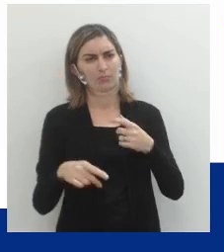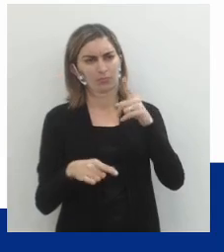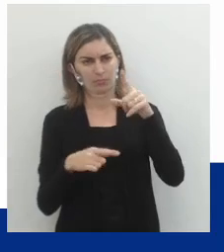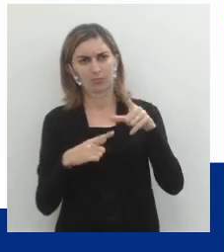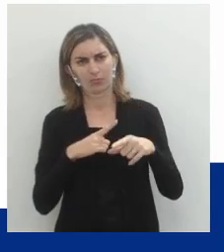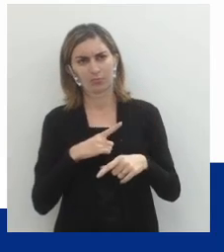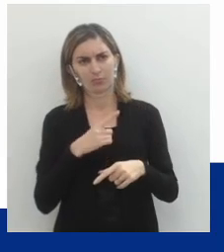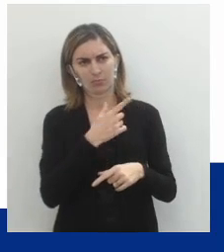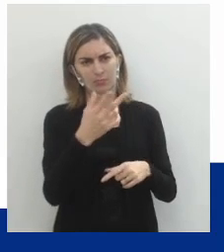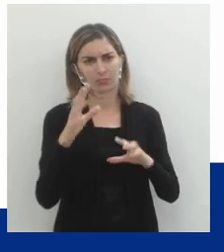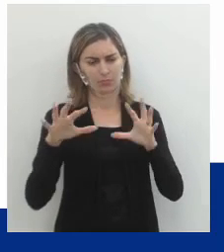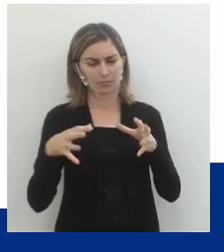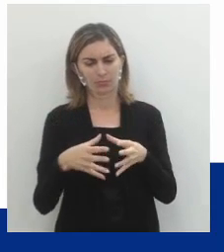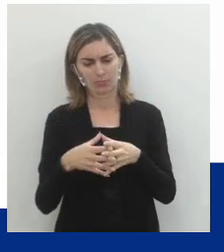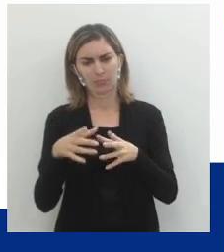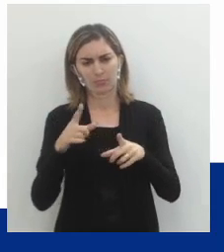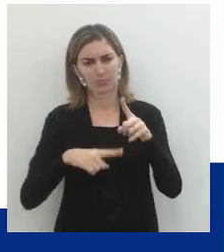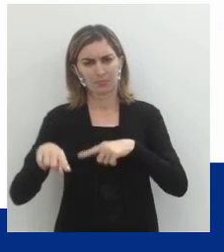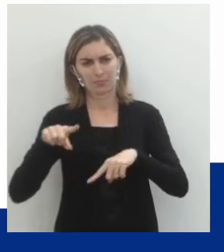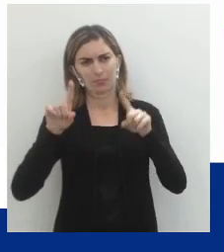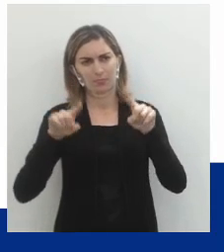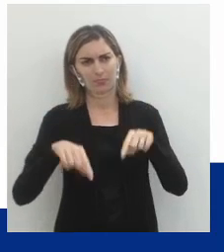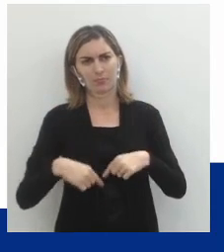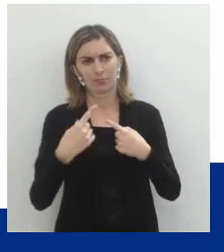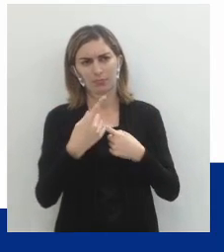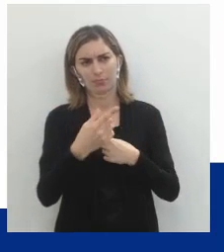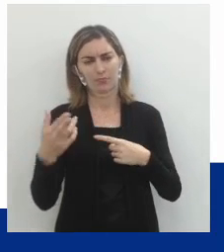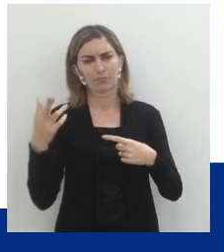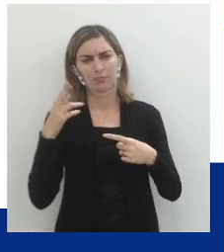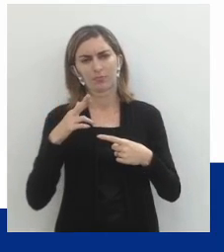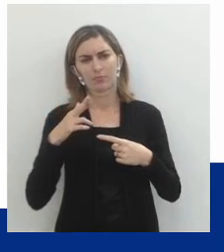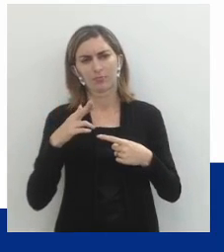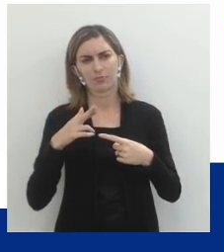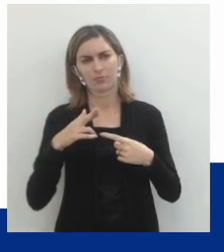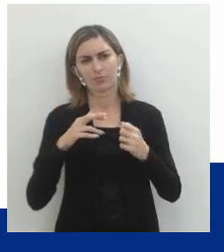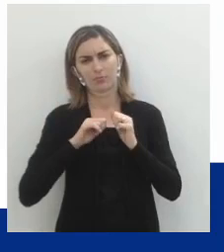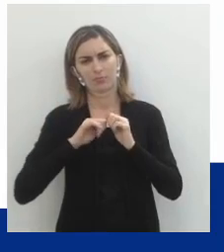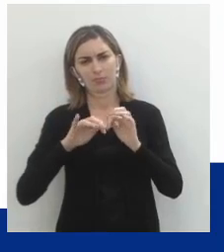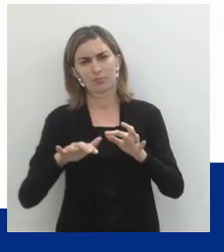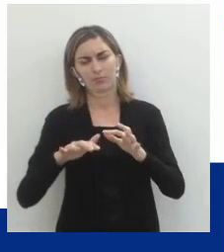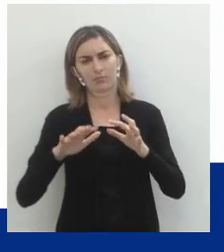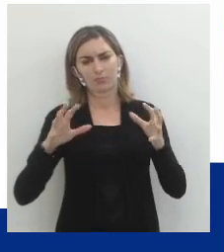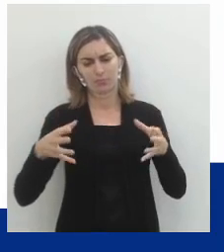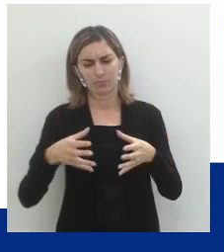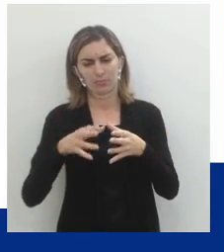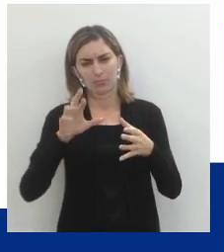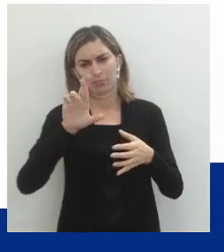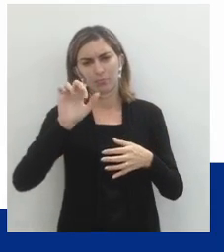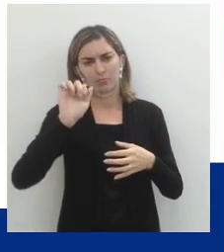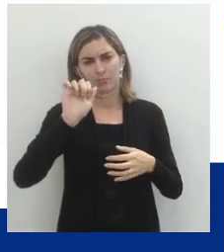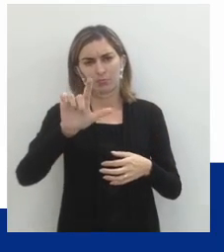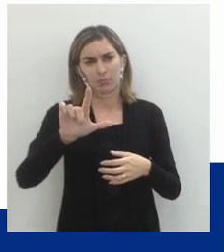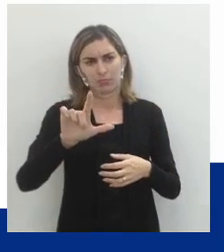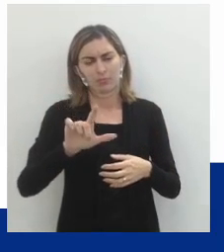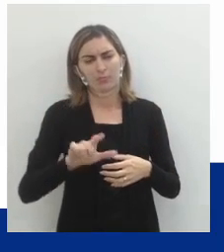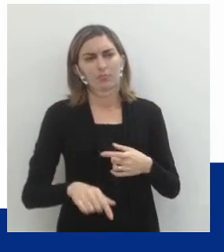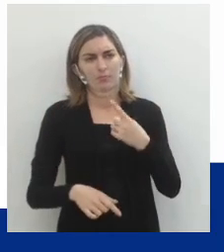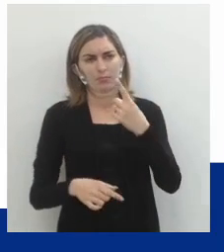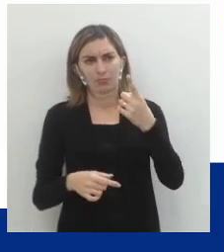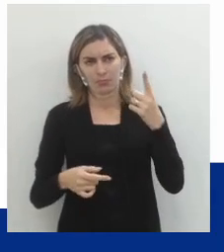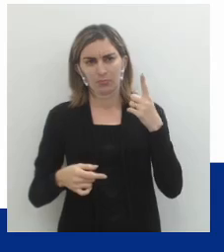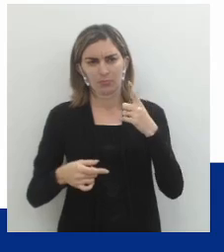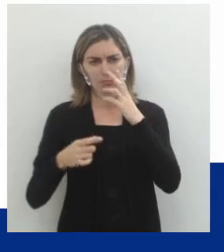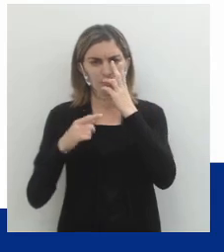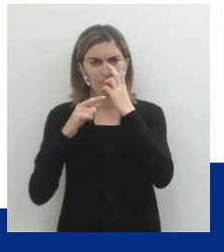estou dizendo que o meu conjunto domínio são elementos espalhados no conjunto real, tá certo? Ângulos ou arcos